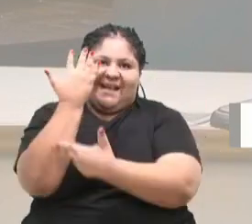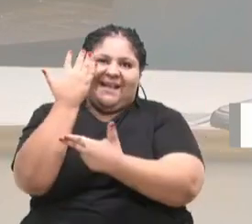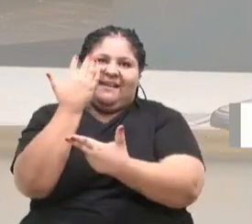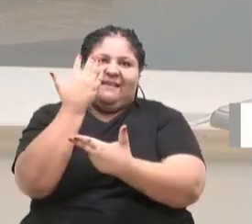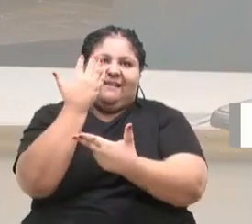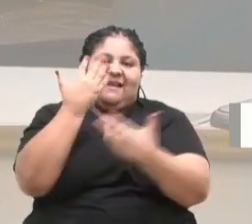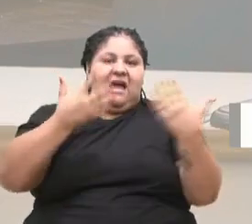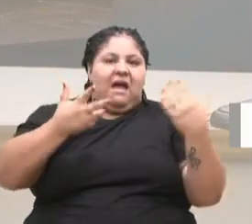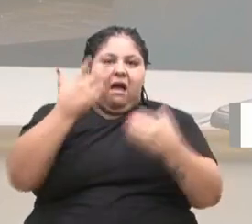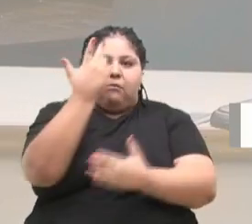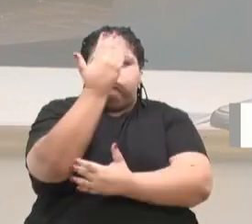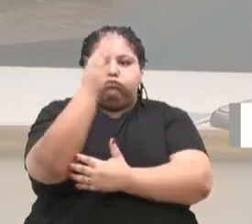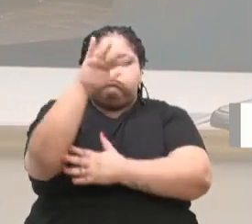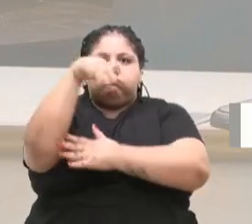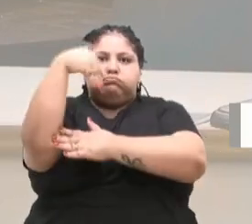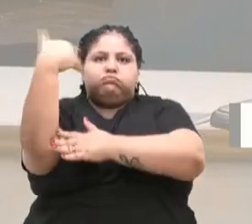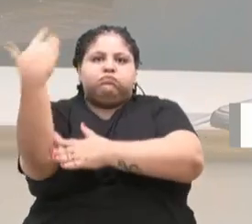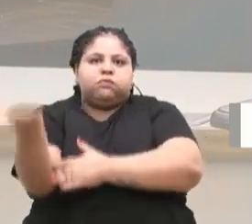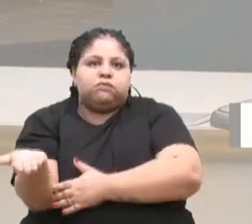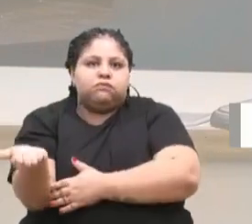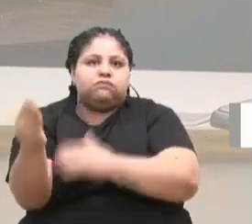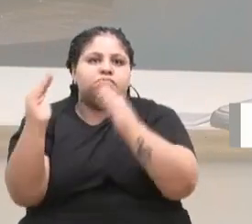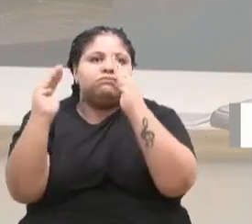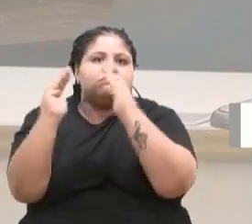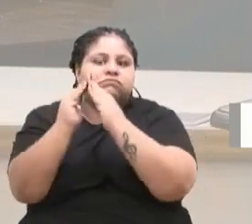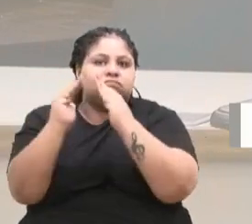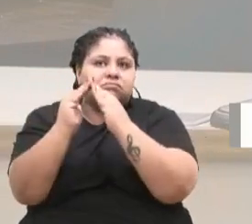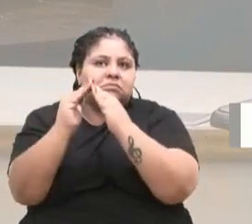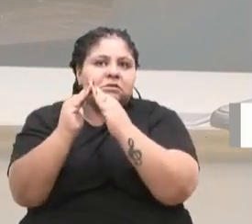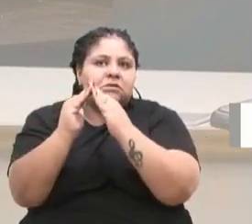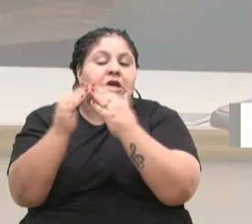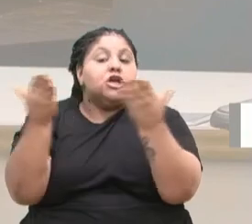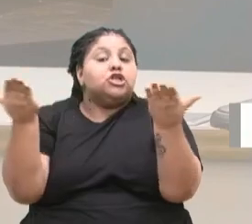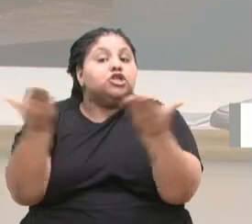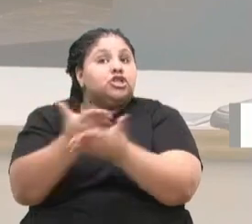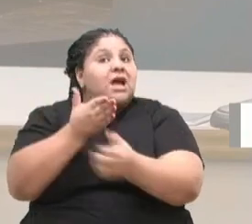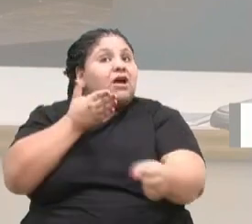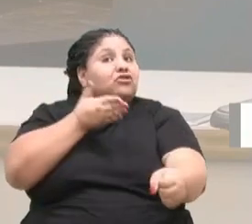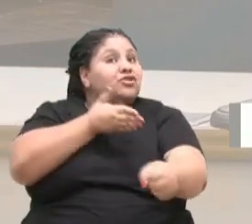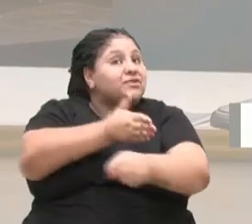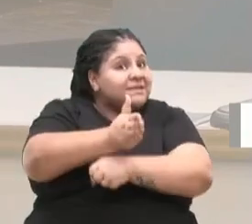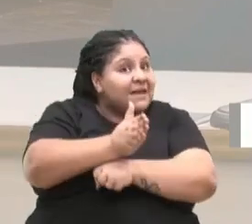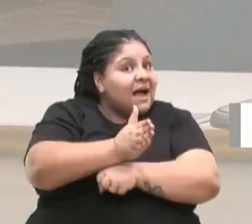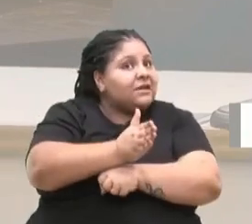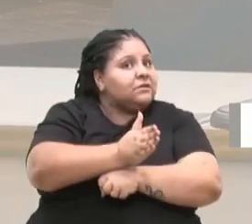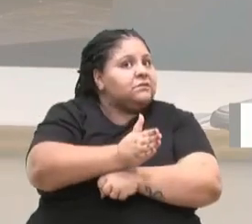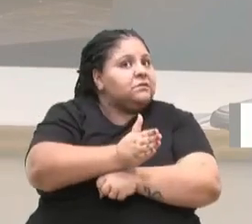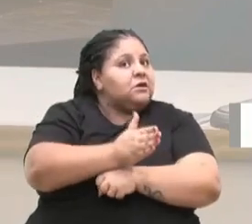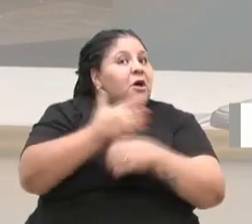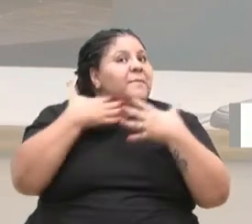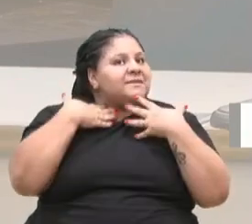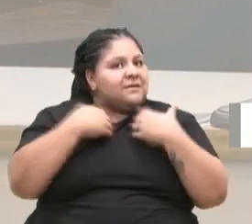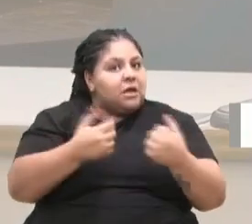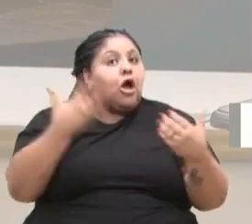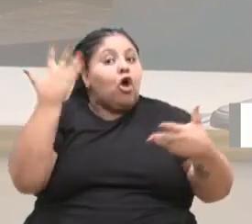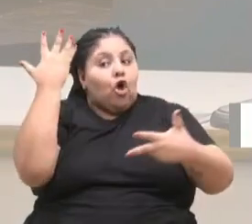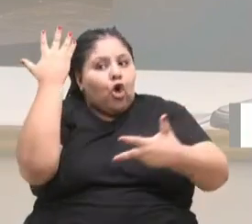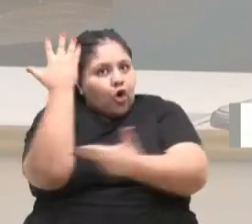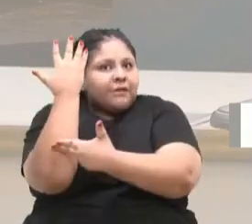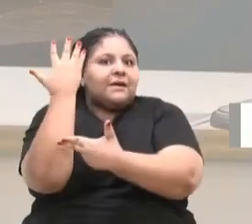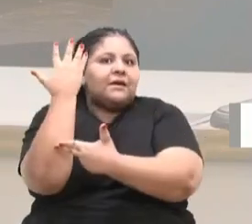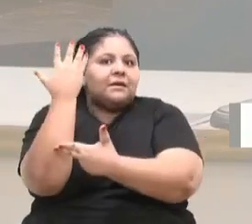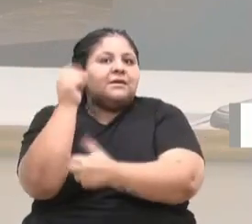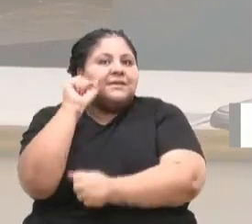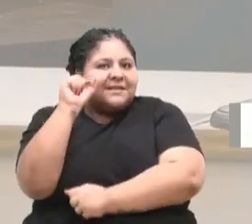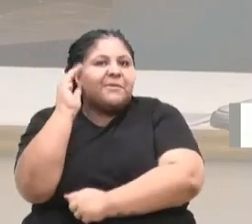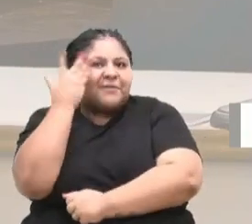telhas. Aí eu já autorizado para a Secretaria do Meio Ambiente cortar a árvore. Aí sabe o que aconteceu? Caiu a árvore em cima